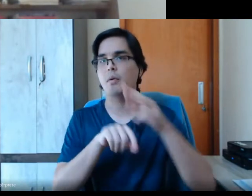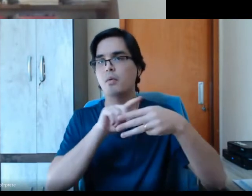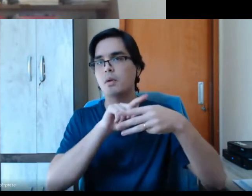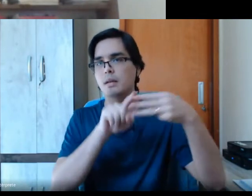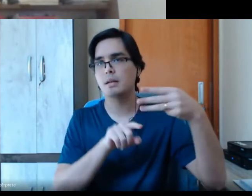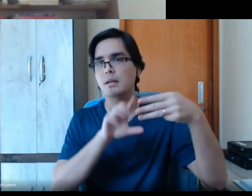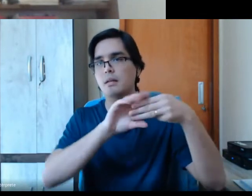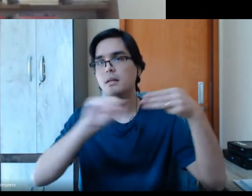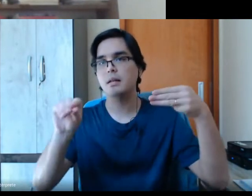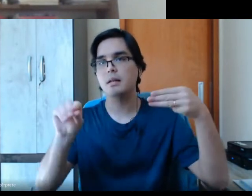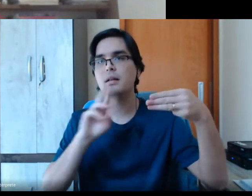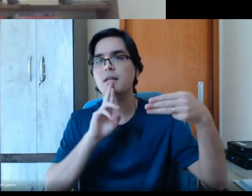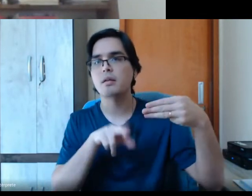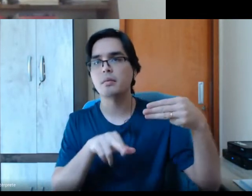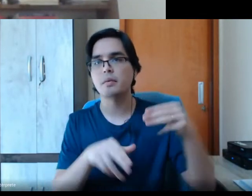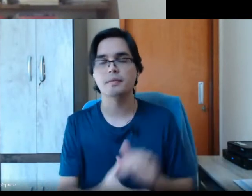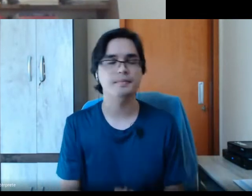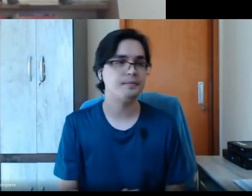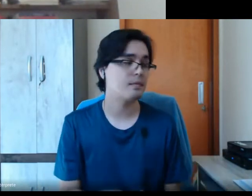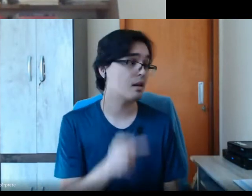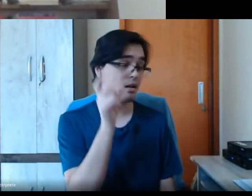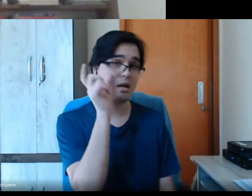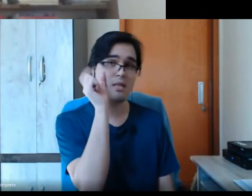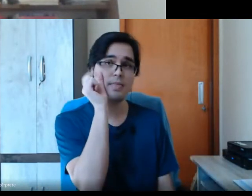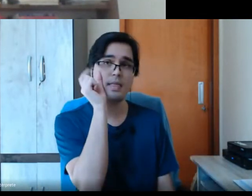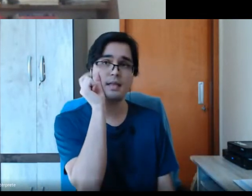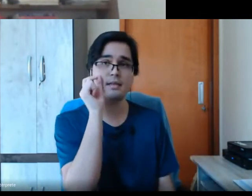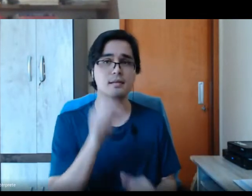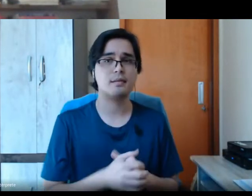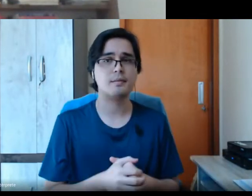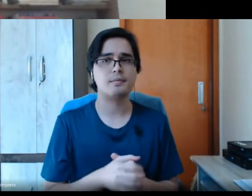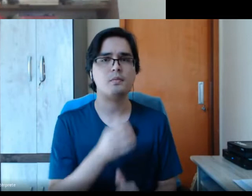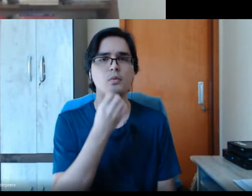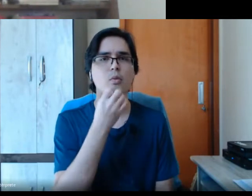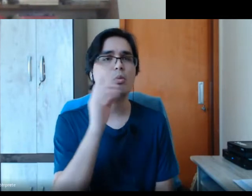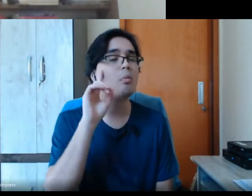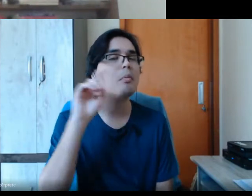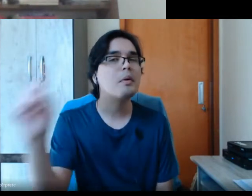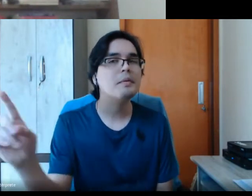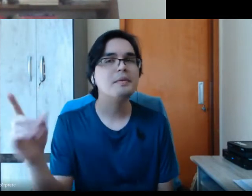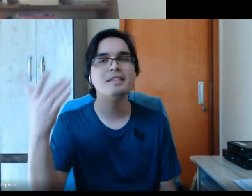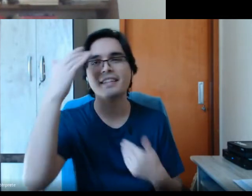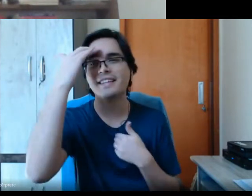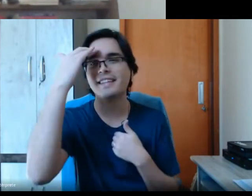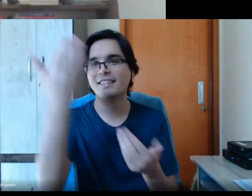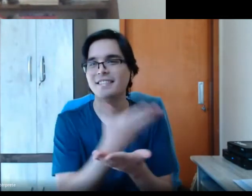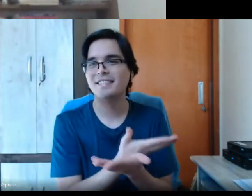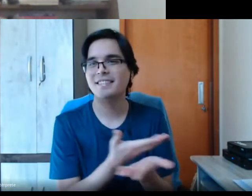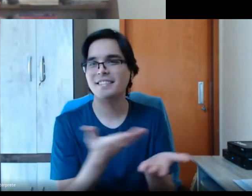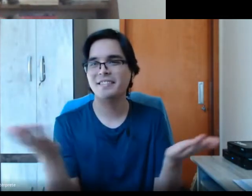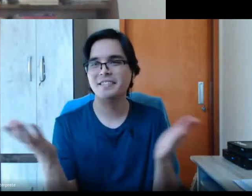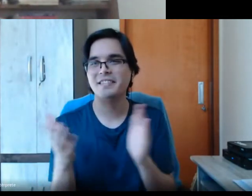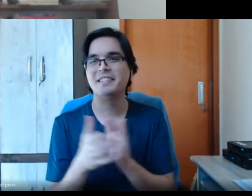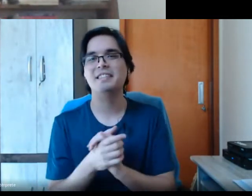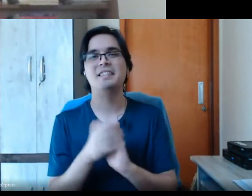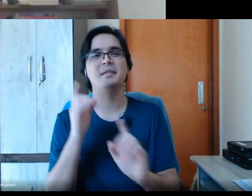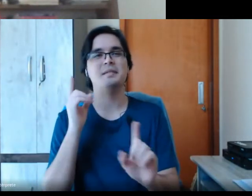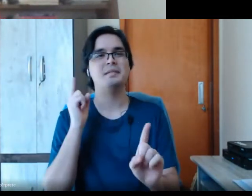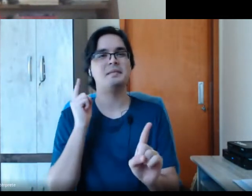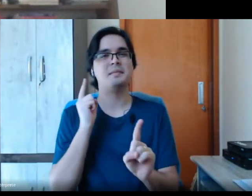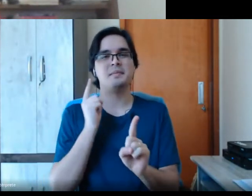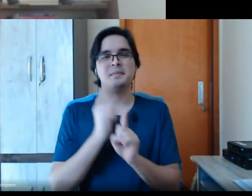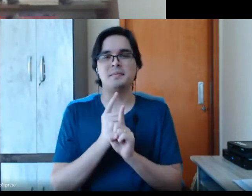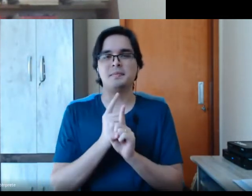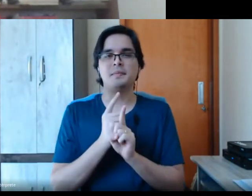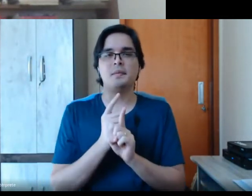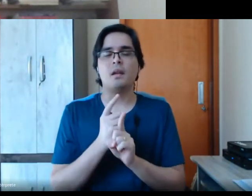bastante recorrente. Eu estou como coordenador e as docentes estão muito preocupados com isso. A outra questão relevante é